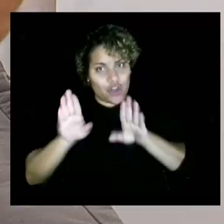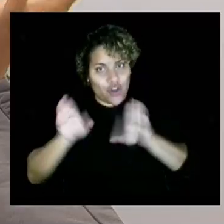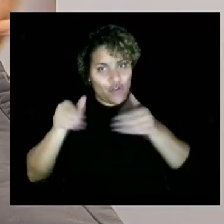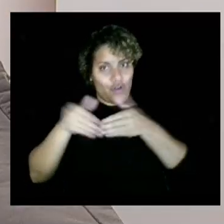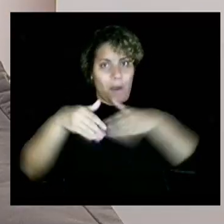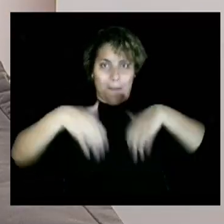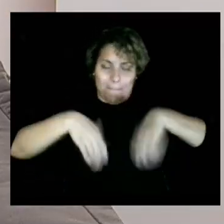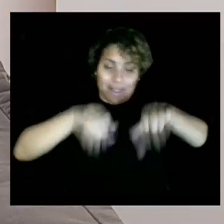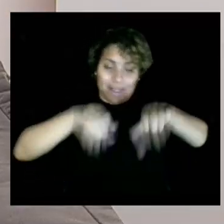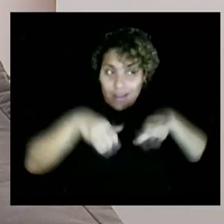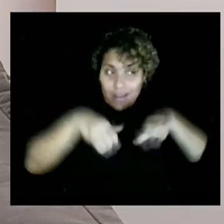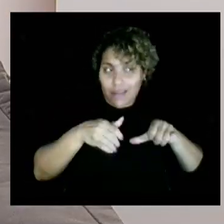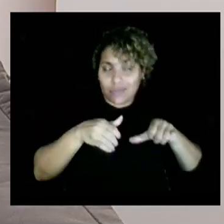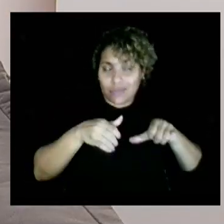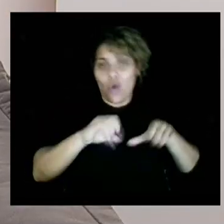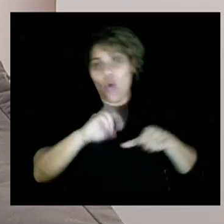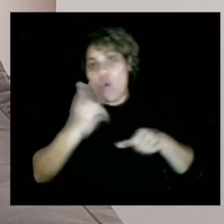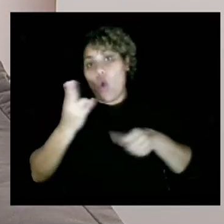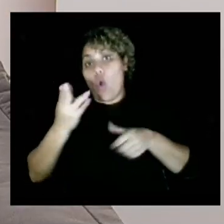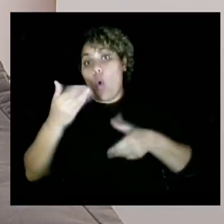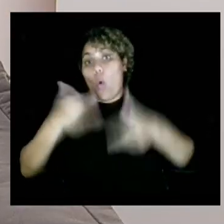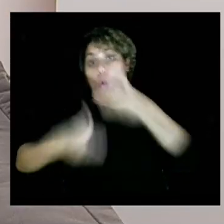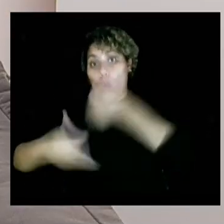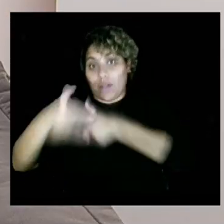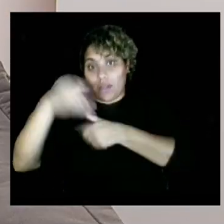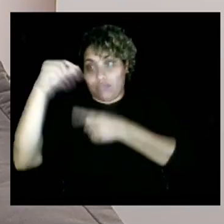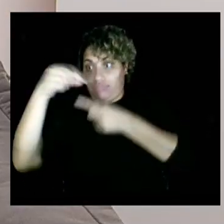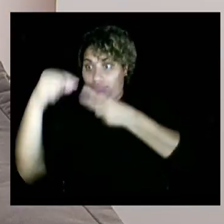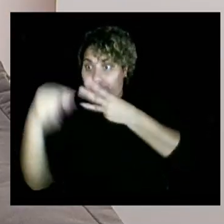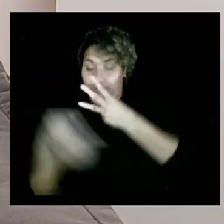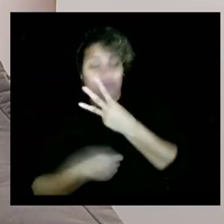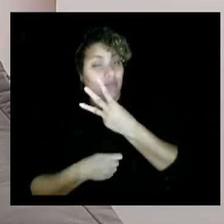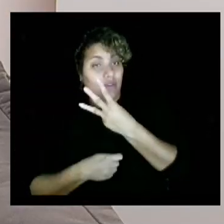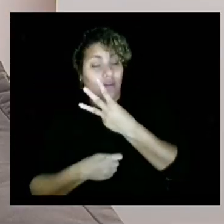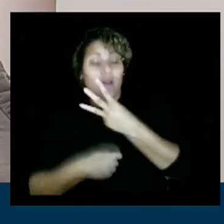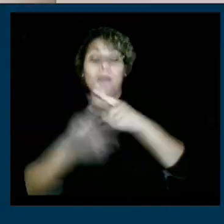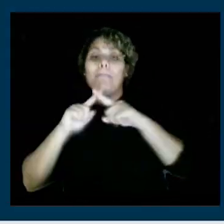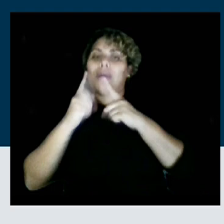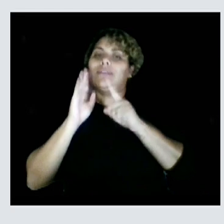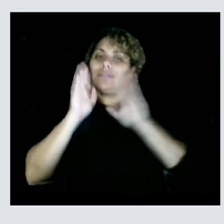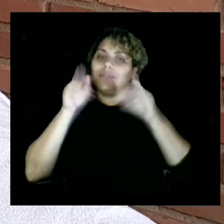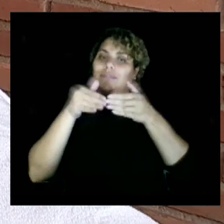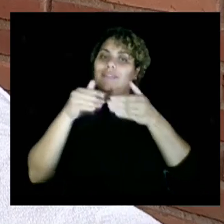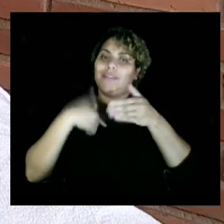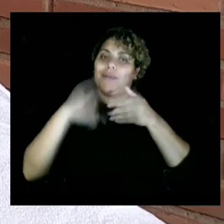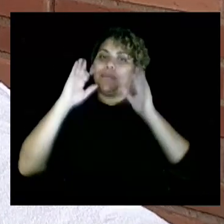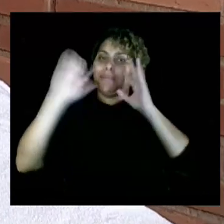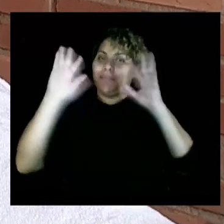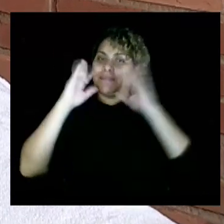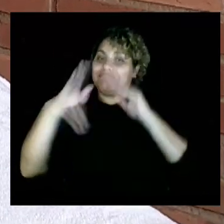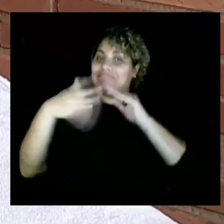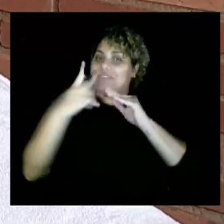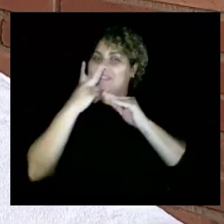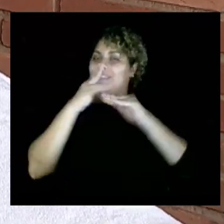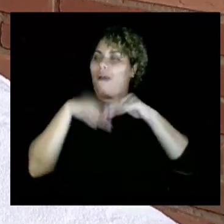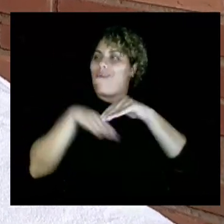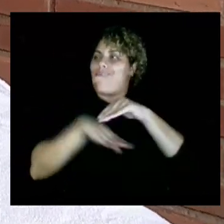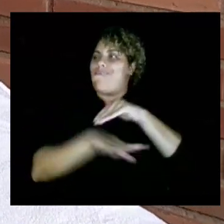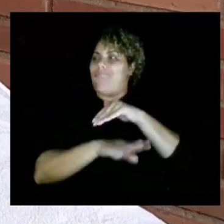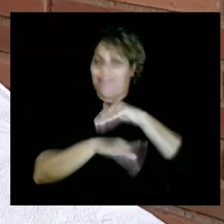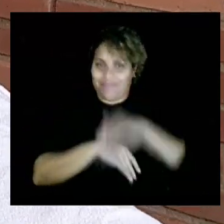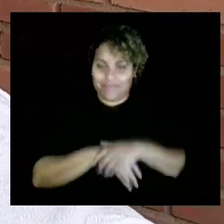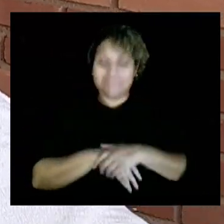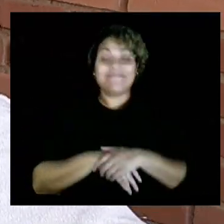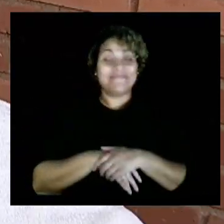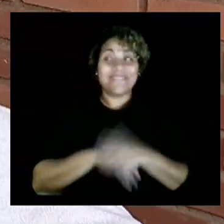se é esse cuidado do todo, dos 3 pilares. Mas está assim, tá saindo alguma coisa no forno. No próximo bloco, a